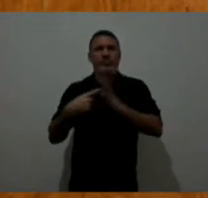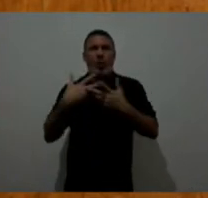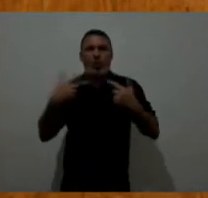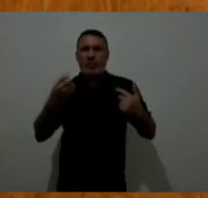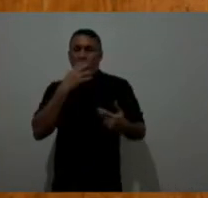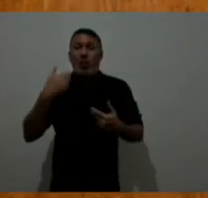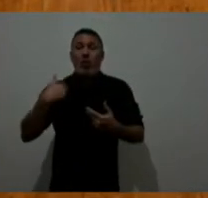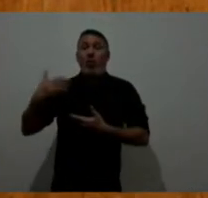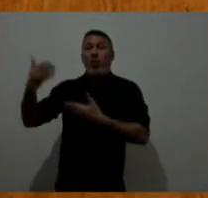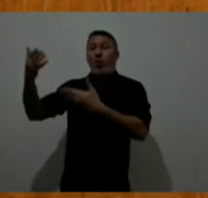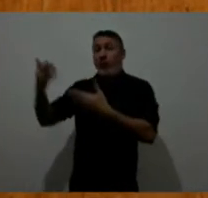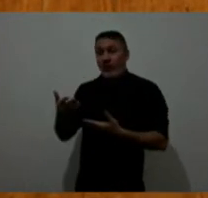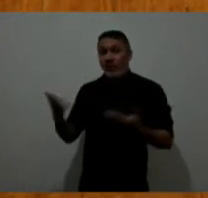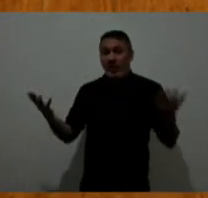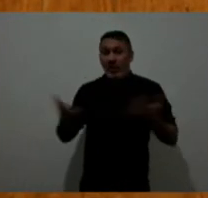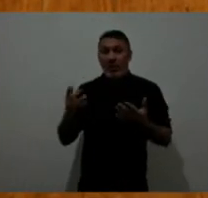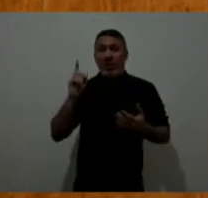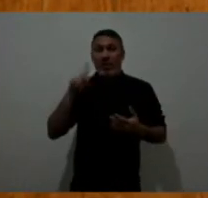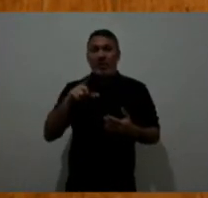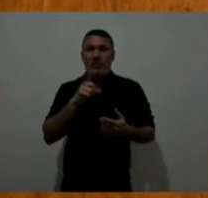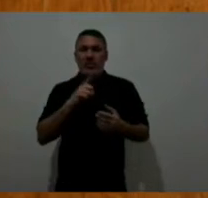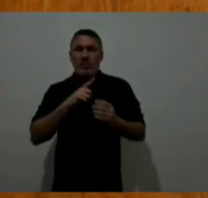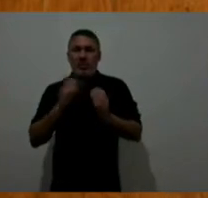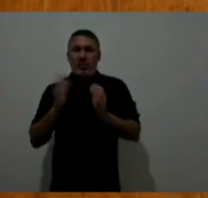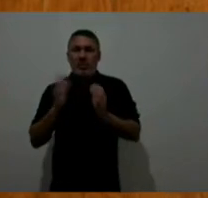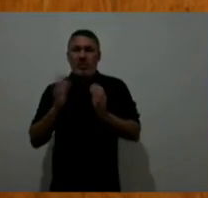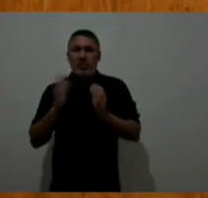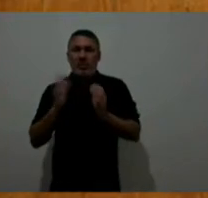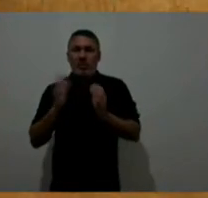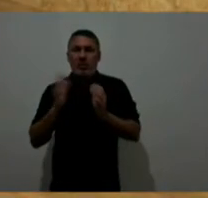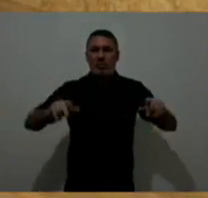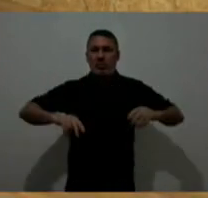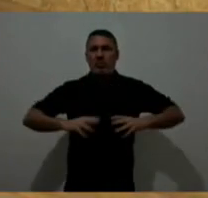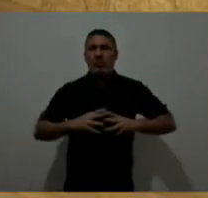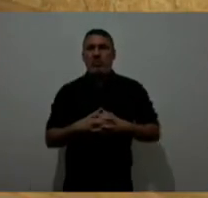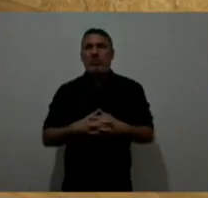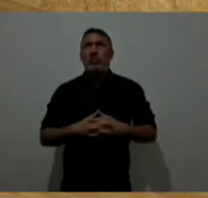os nossos painelistas. Florian Bartunek, fundador da